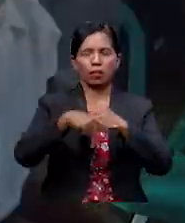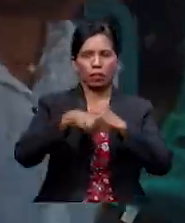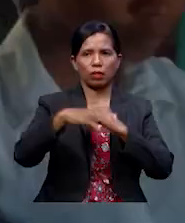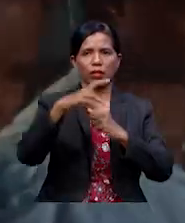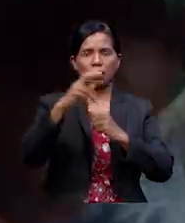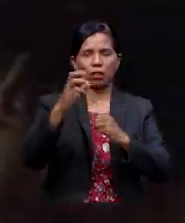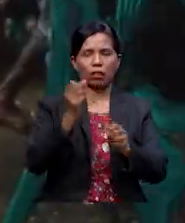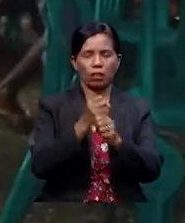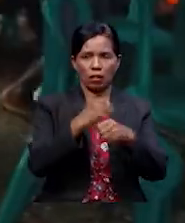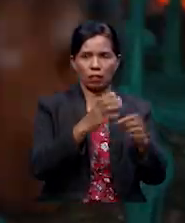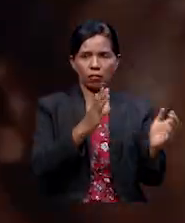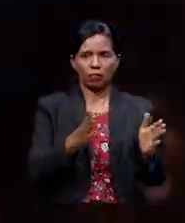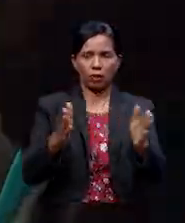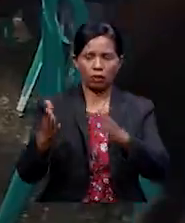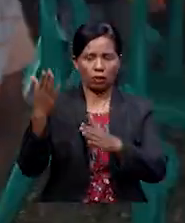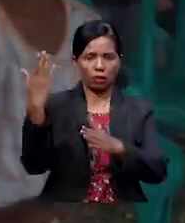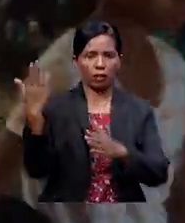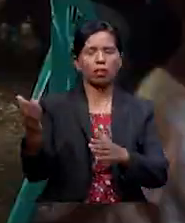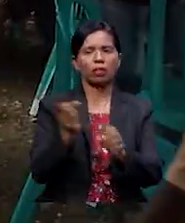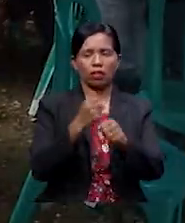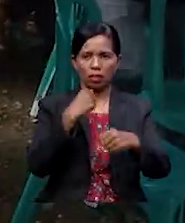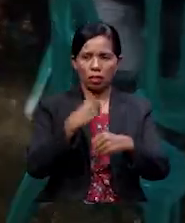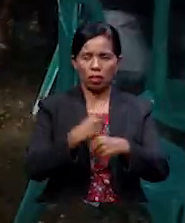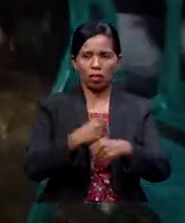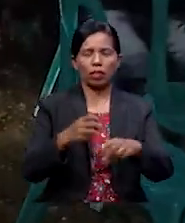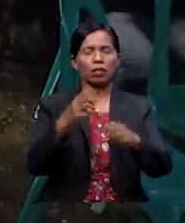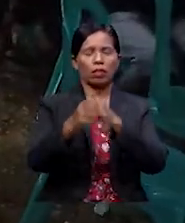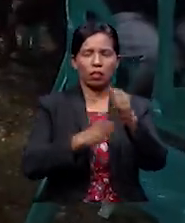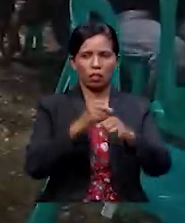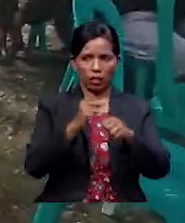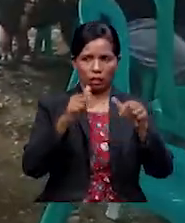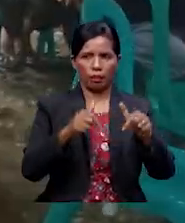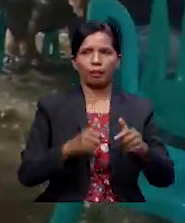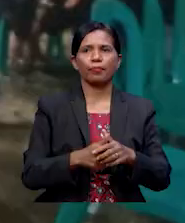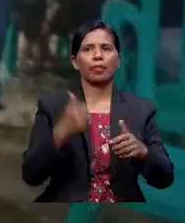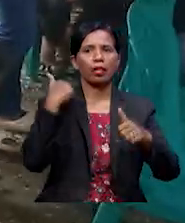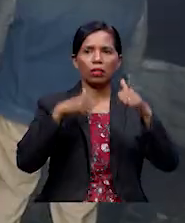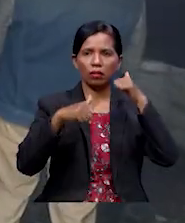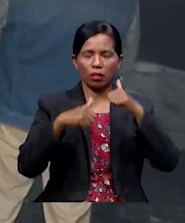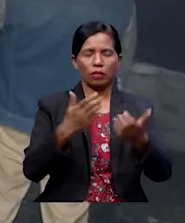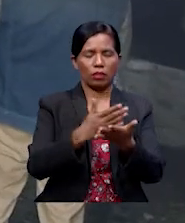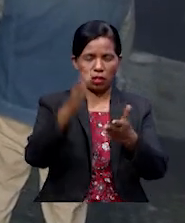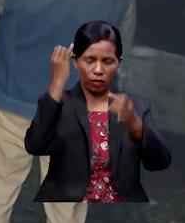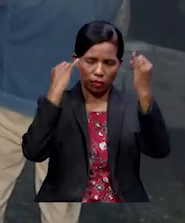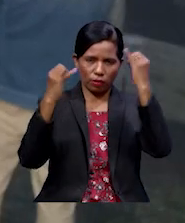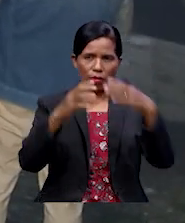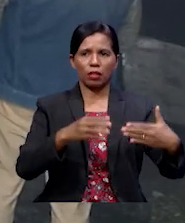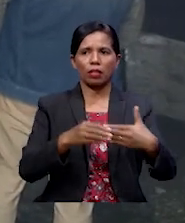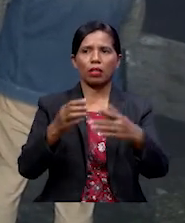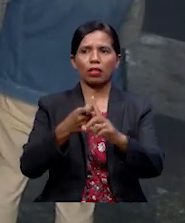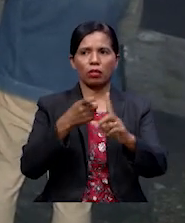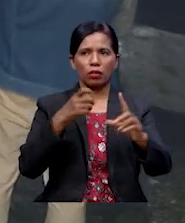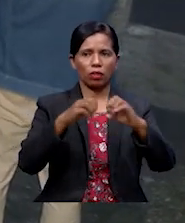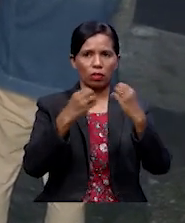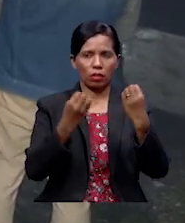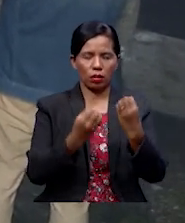o de preparação para a eleição parlamentar, na BCLAU e Tinané. Atividade de consolidação, né, organização